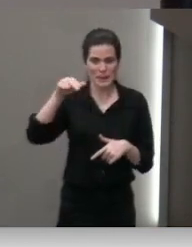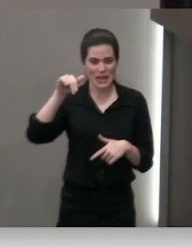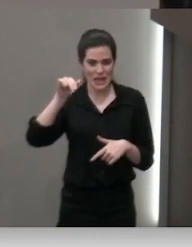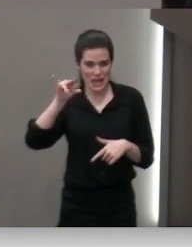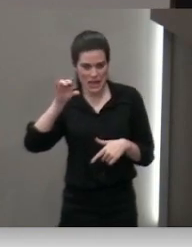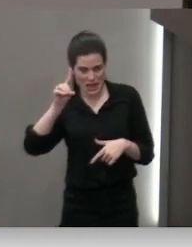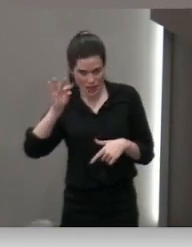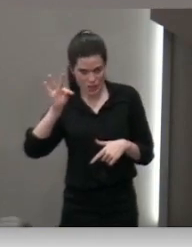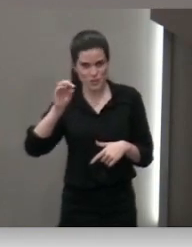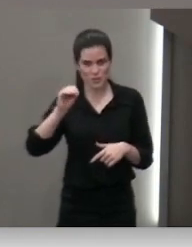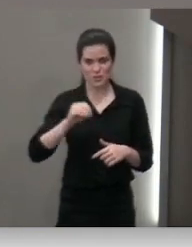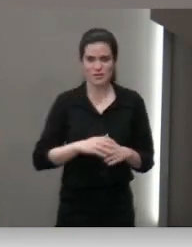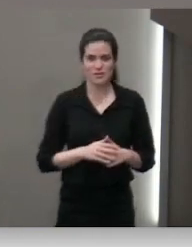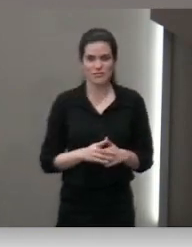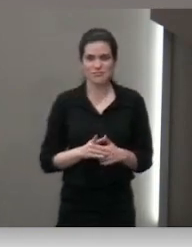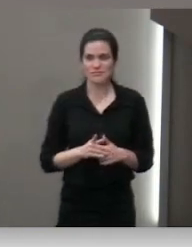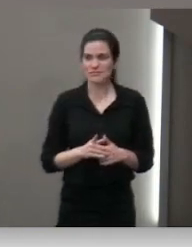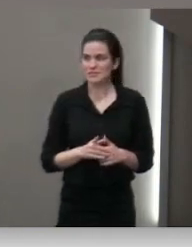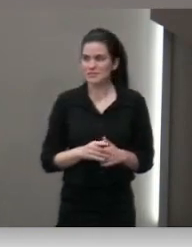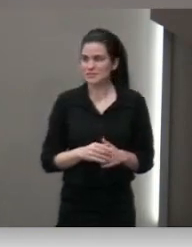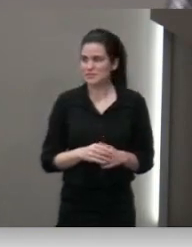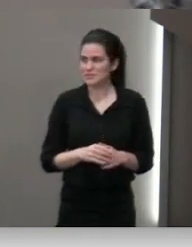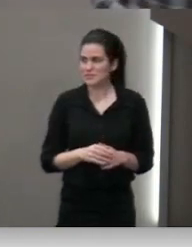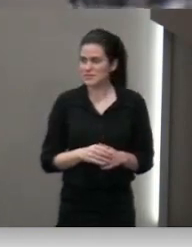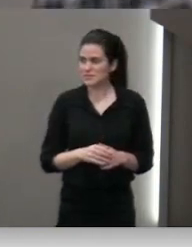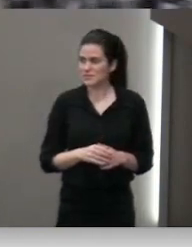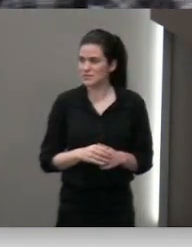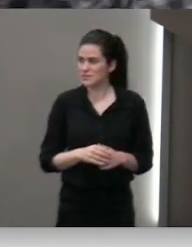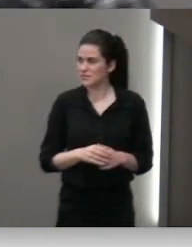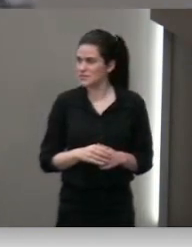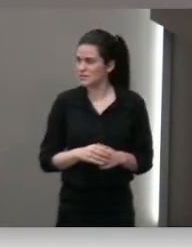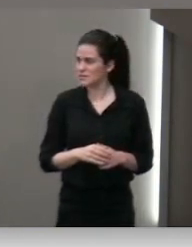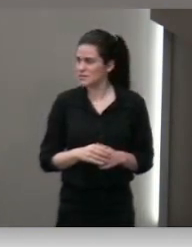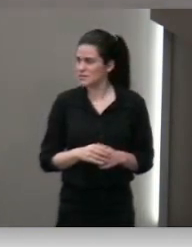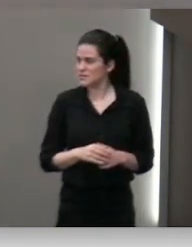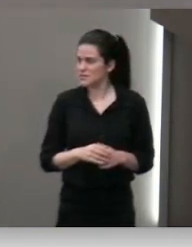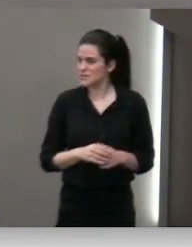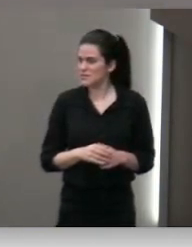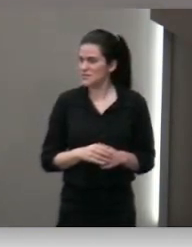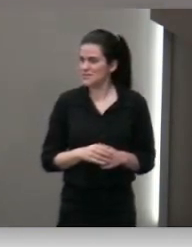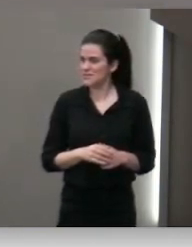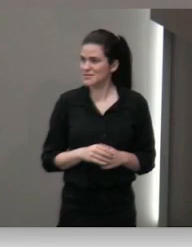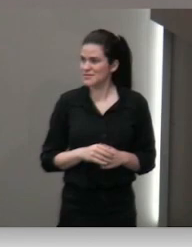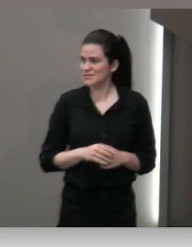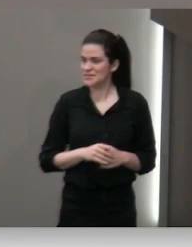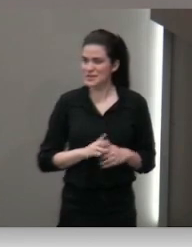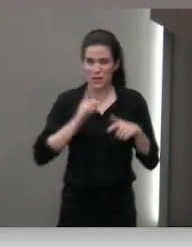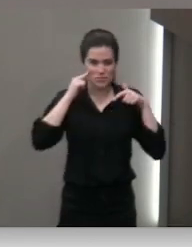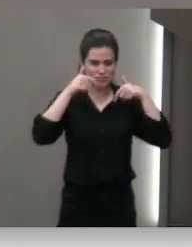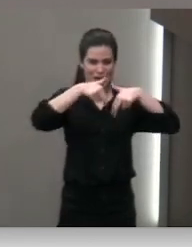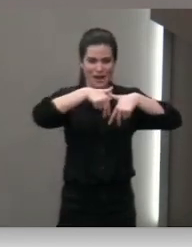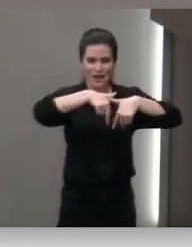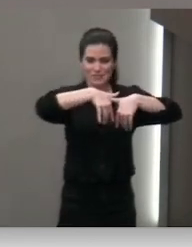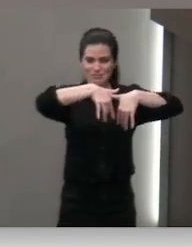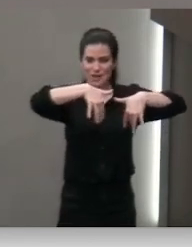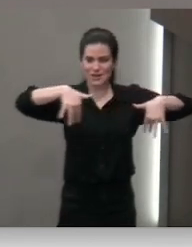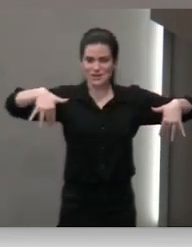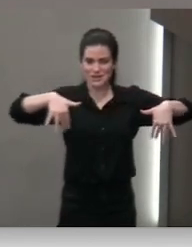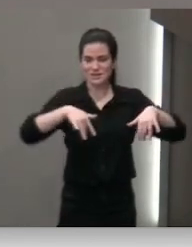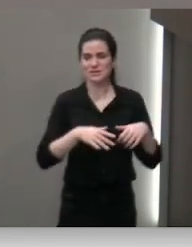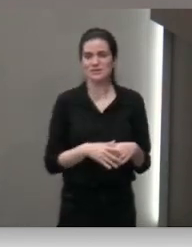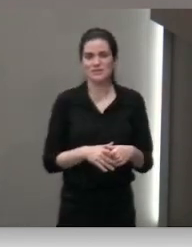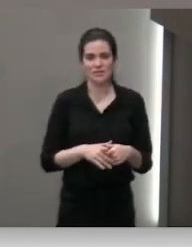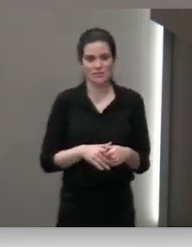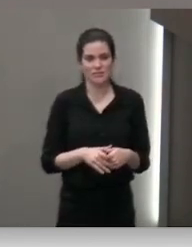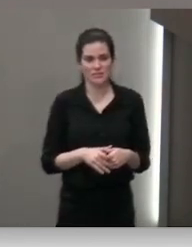Então, aqui na frente, senhores vereadores, em frente à mesa diretora, para fazer a entrega da